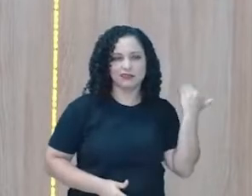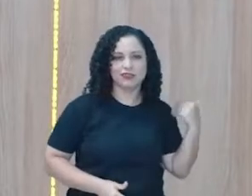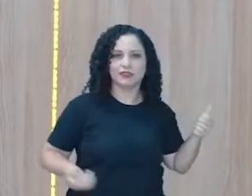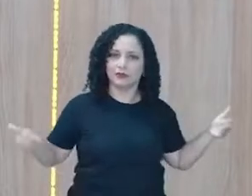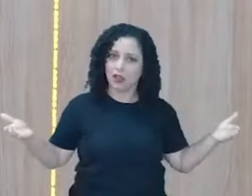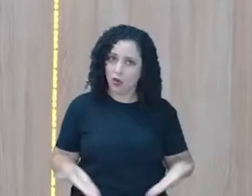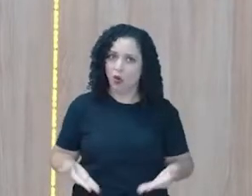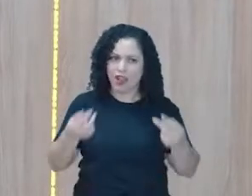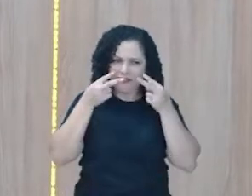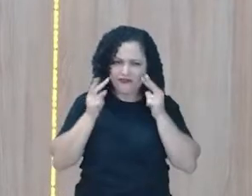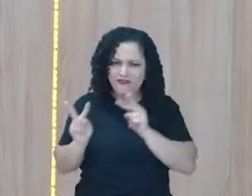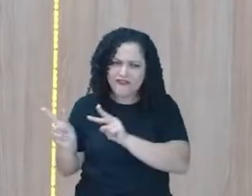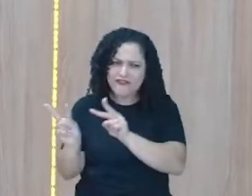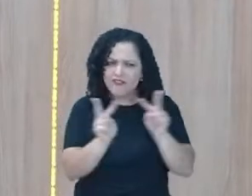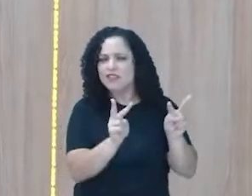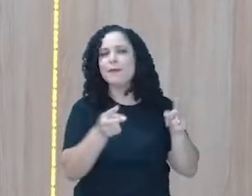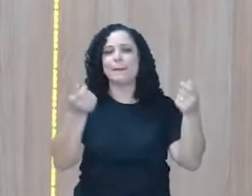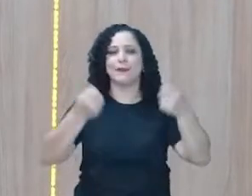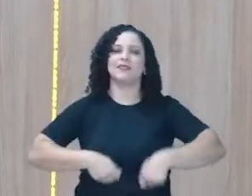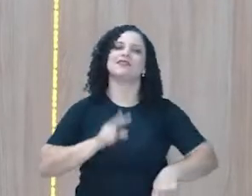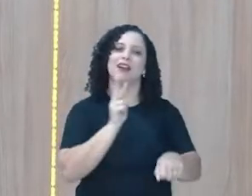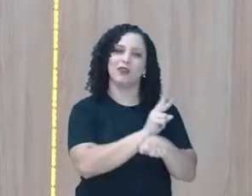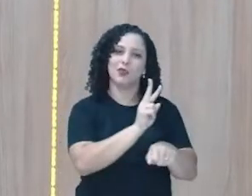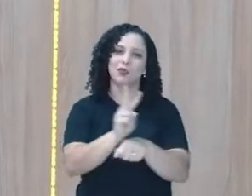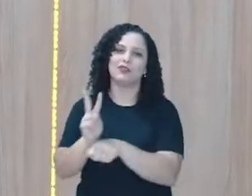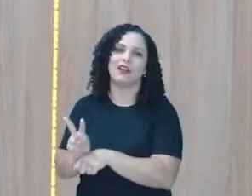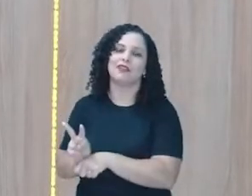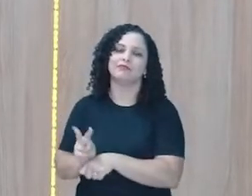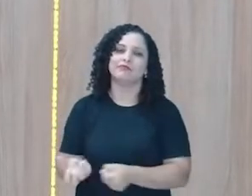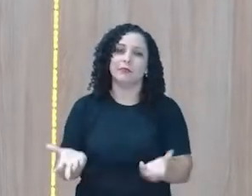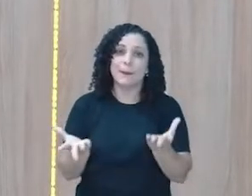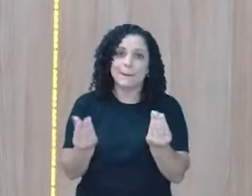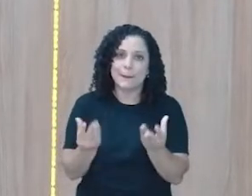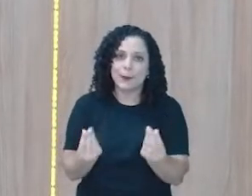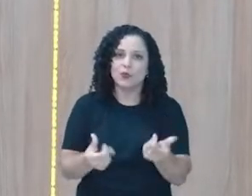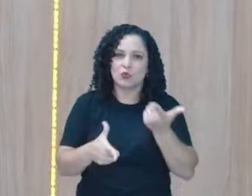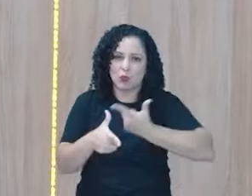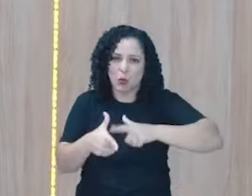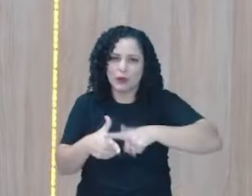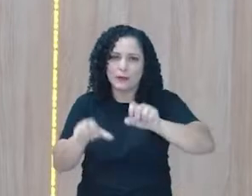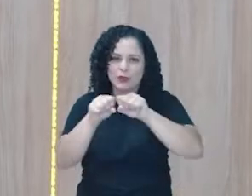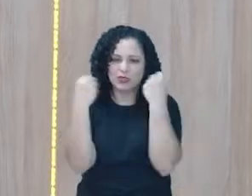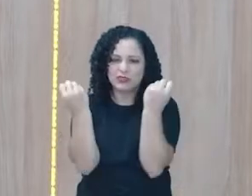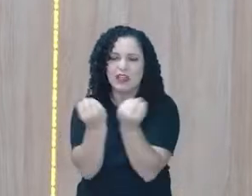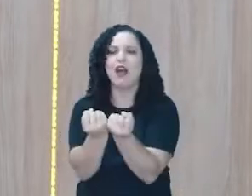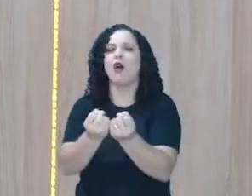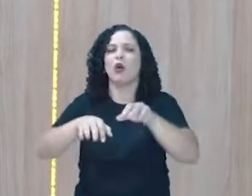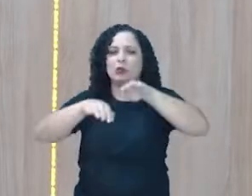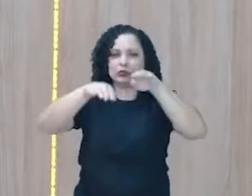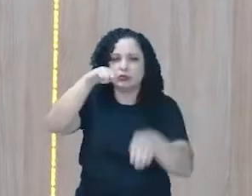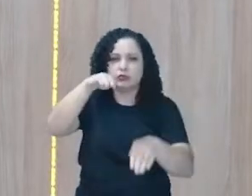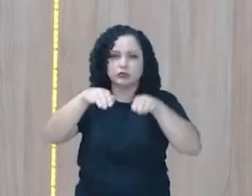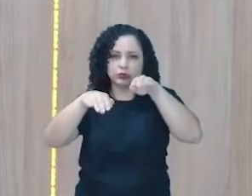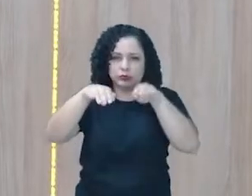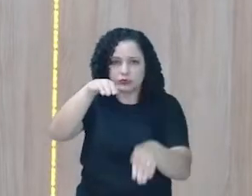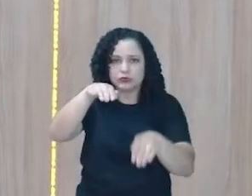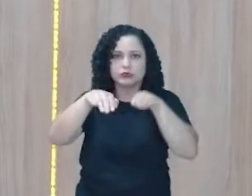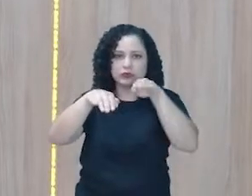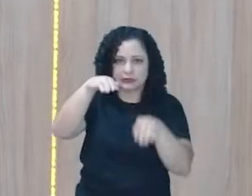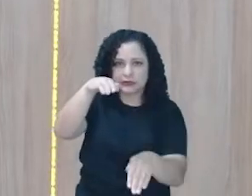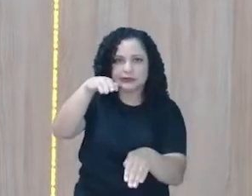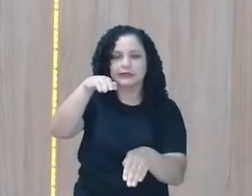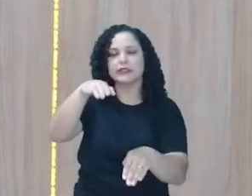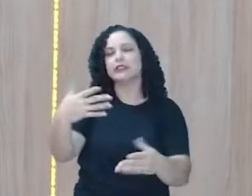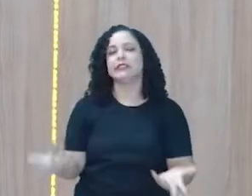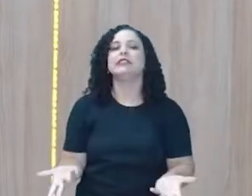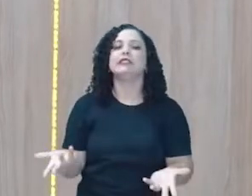também para os seres humanos, né, isso, as desigualdades aí sociais aumentando cada vez mais, e aí a gente viu